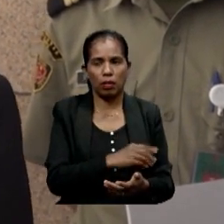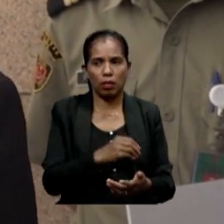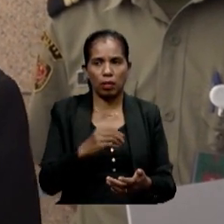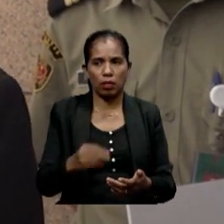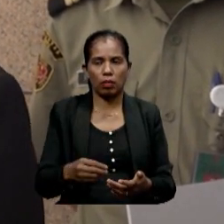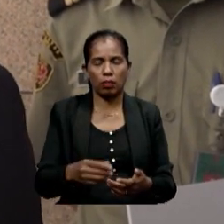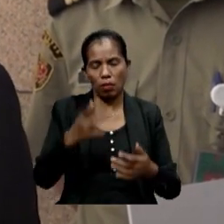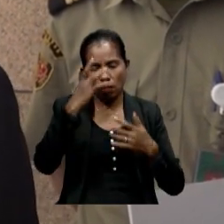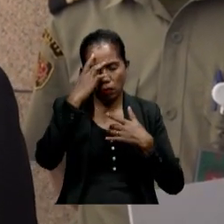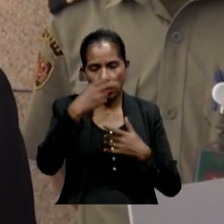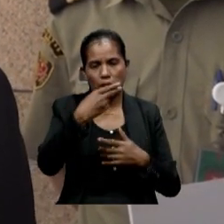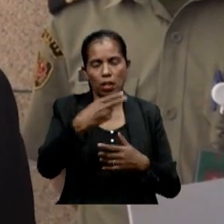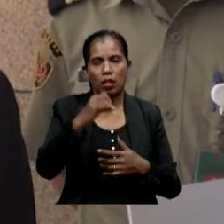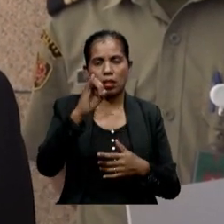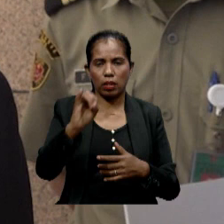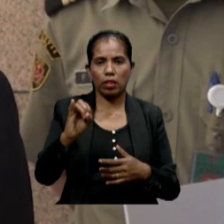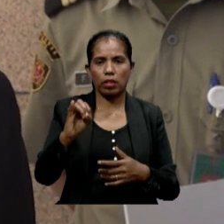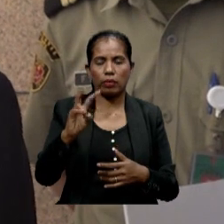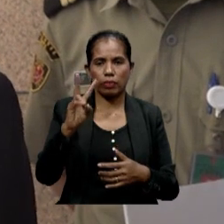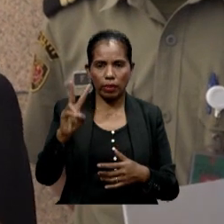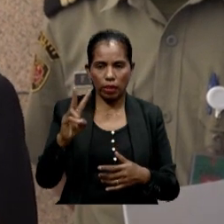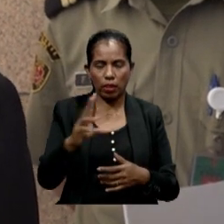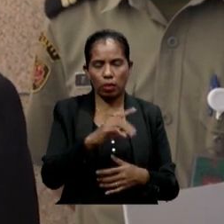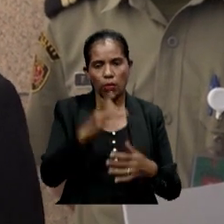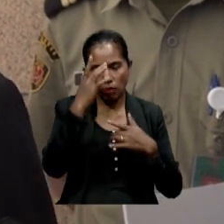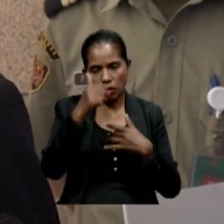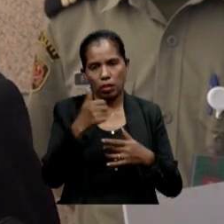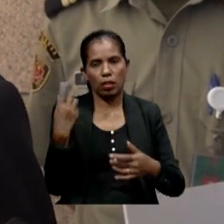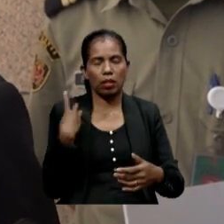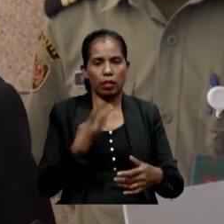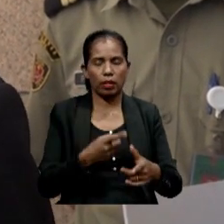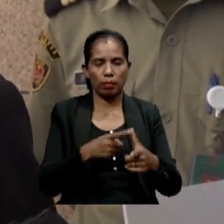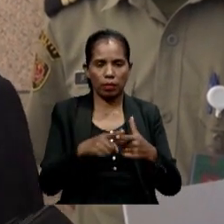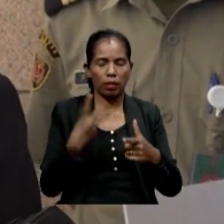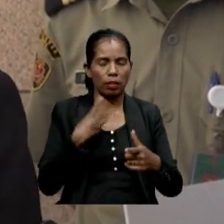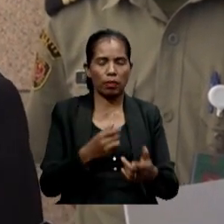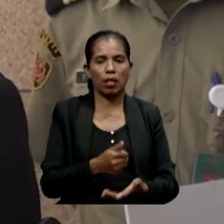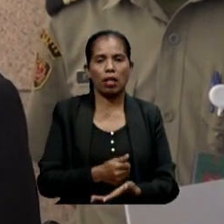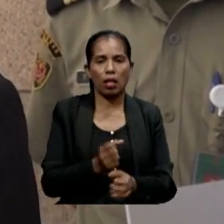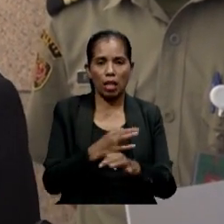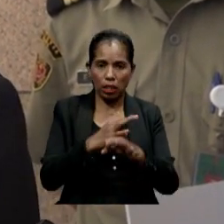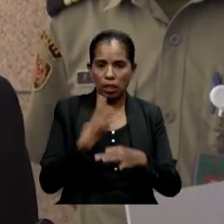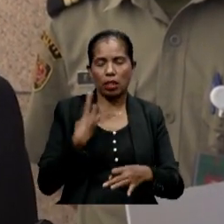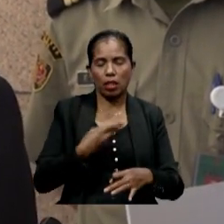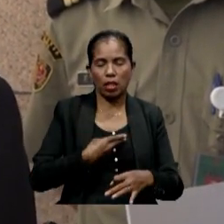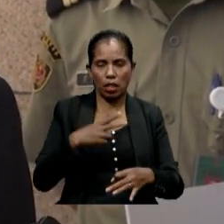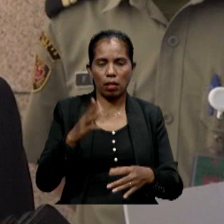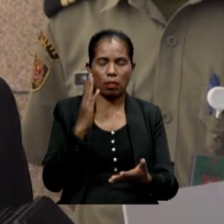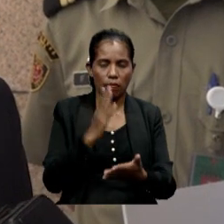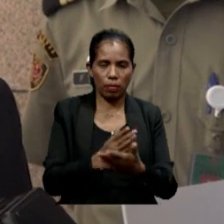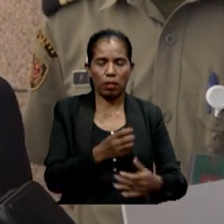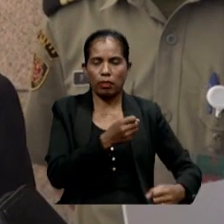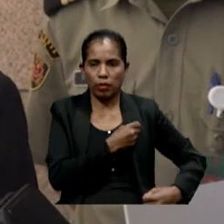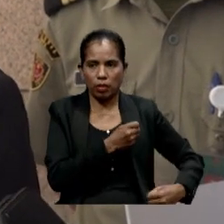HIV, sida, né? O moro na vez se ele para depois ir também, há dia de comportamento, ele prevene, força, né? Ele sai